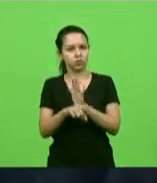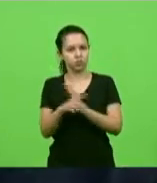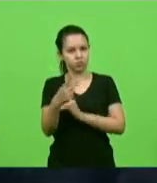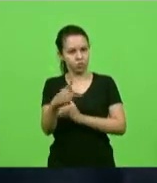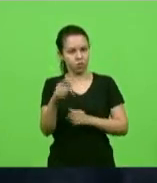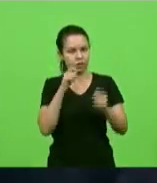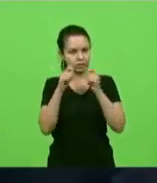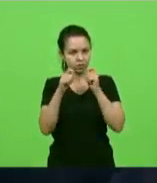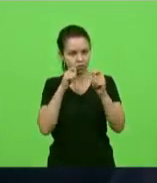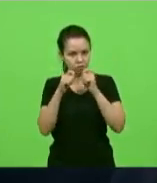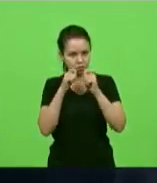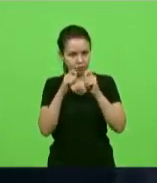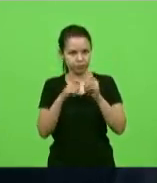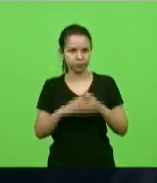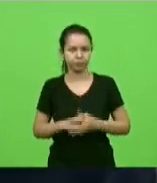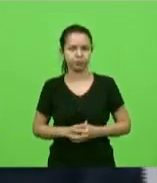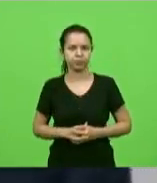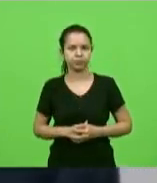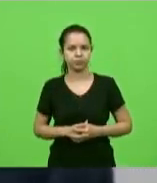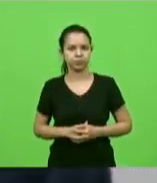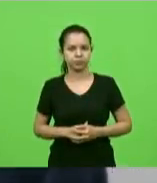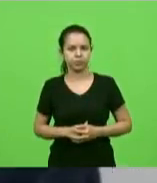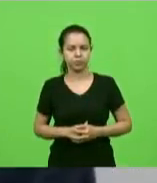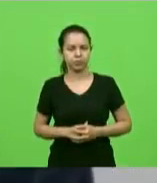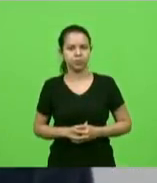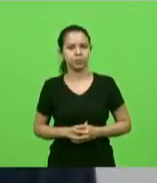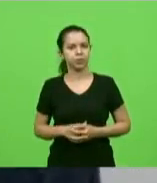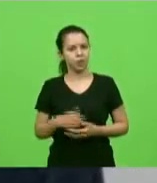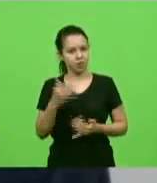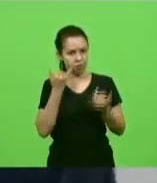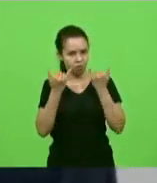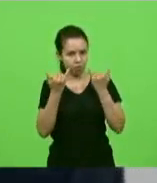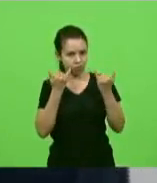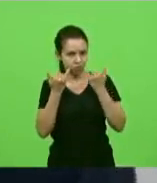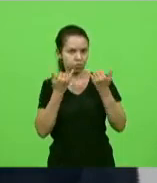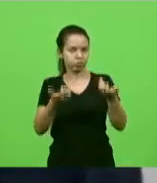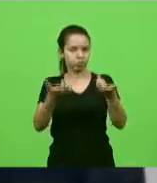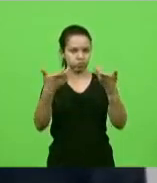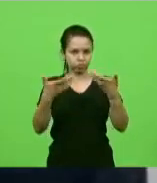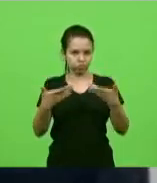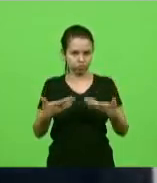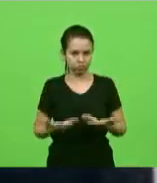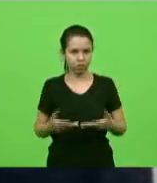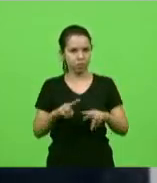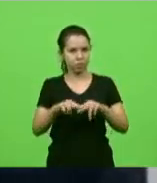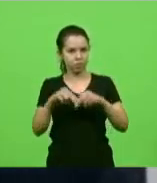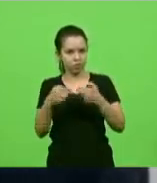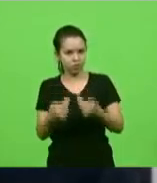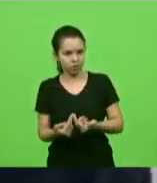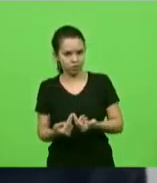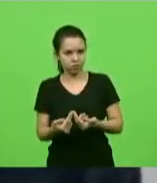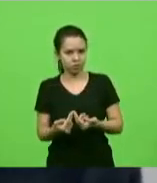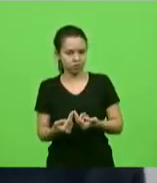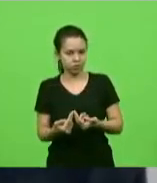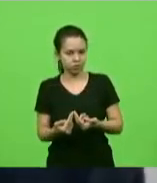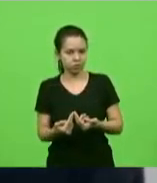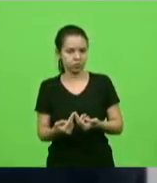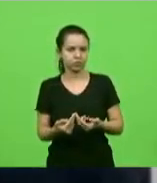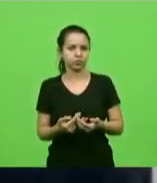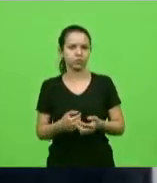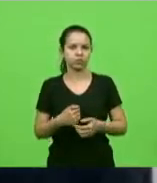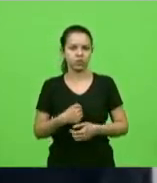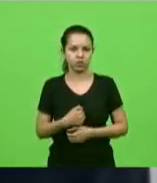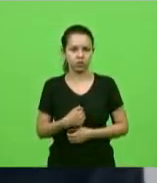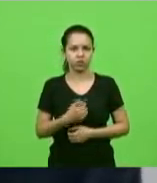assessoria a respeito de efetivamente haver. Mas a informação que me foi prestada fora essa. E, por isso, nesse momento,